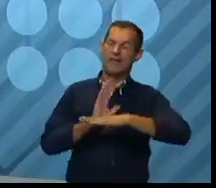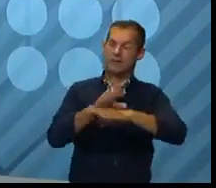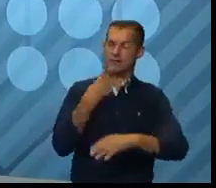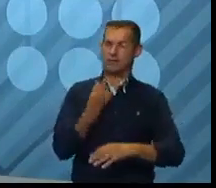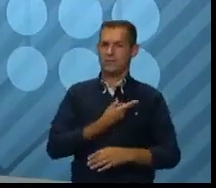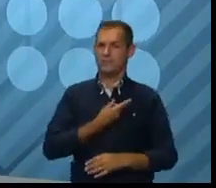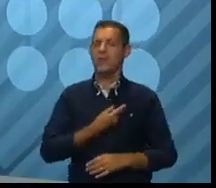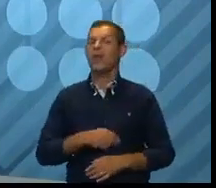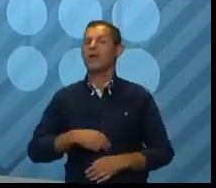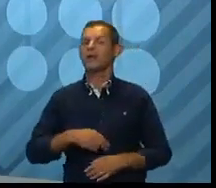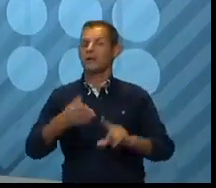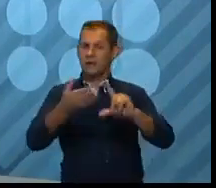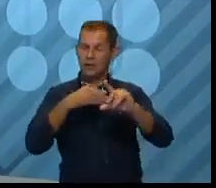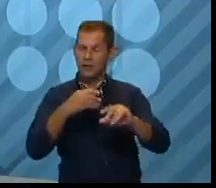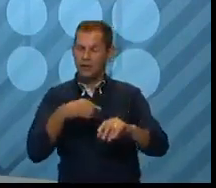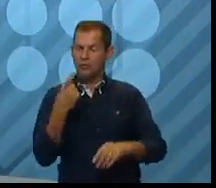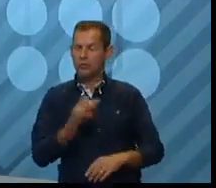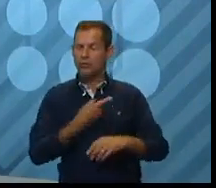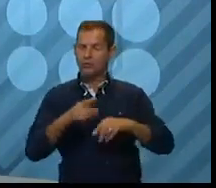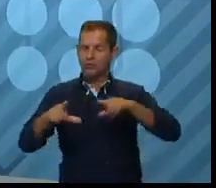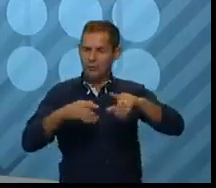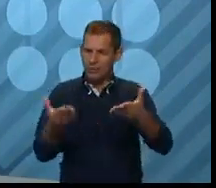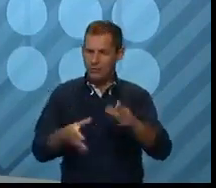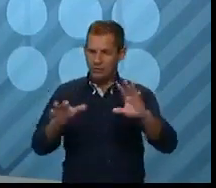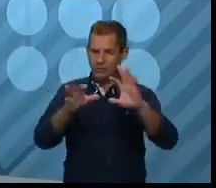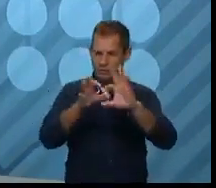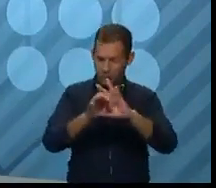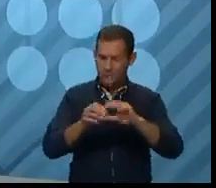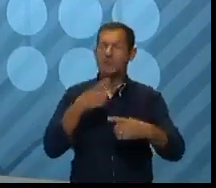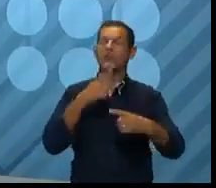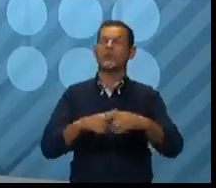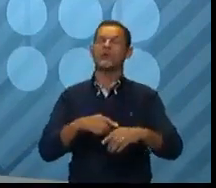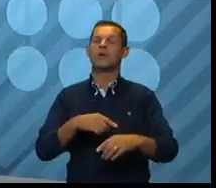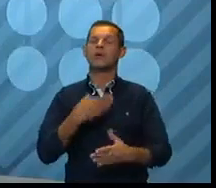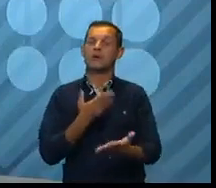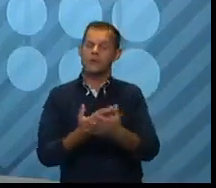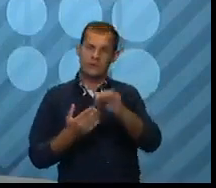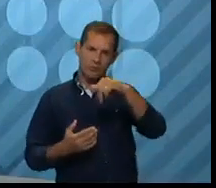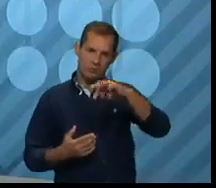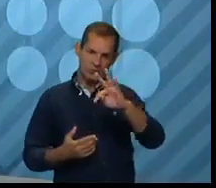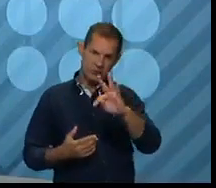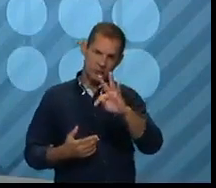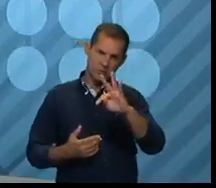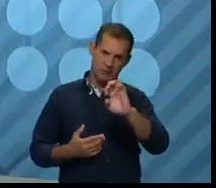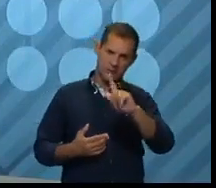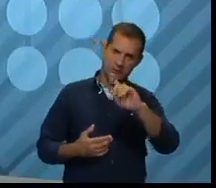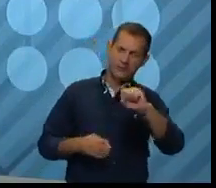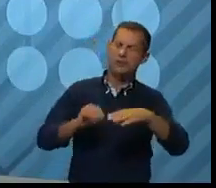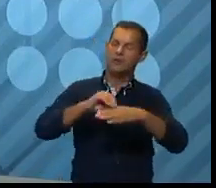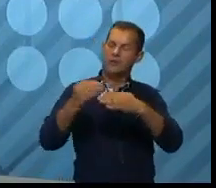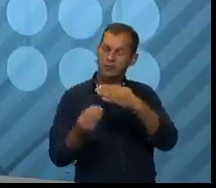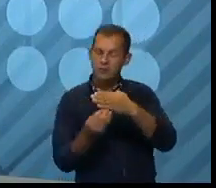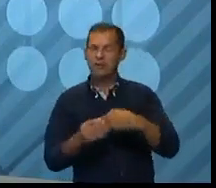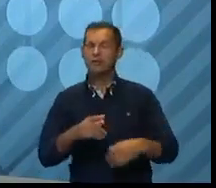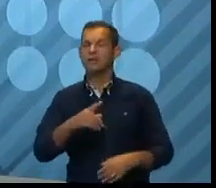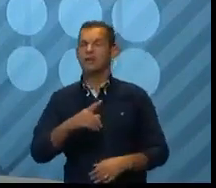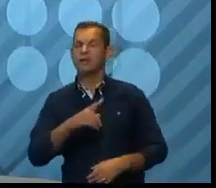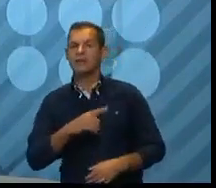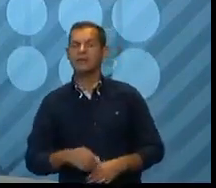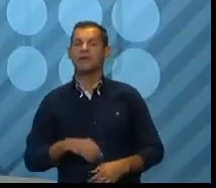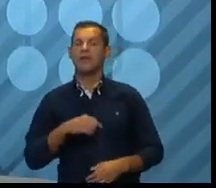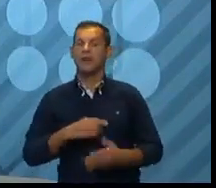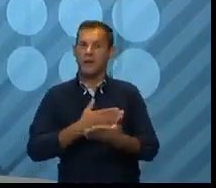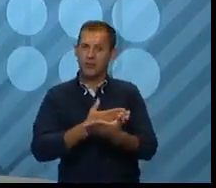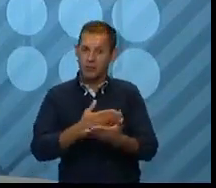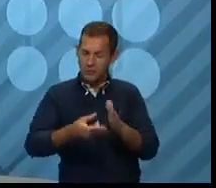auxiliam. E na nossa aula, nós iremos hoje trabalhar com as integrais. Por que a gente estuda integrais? Quais são as aplicações das integrais, Mas antes